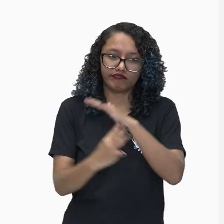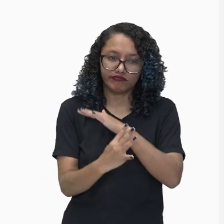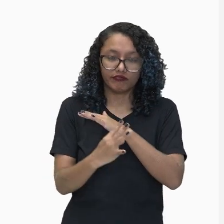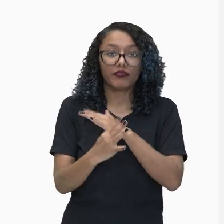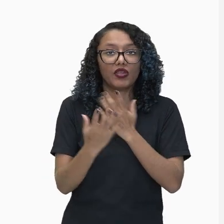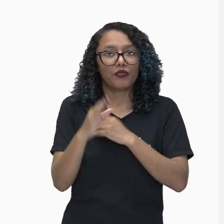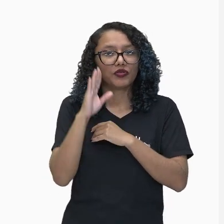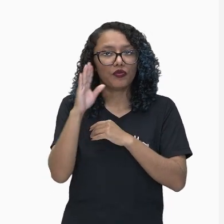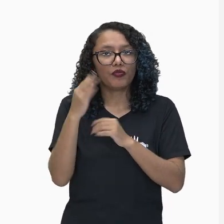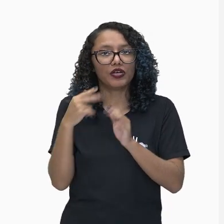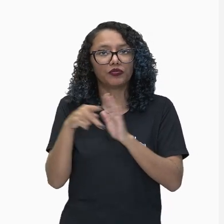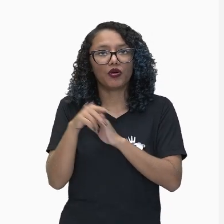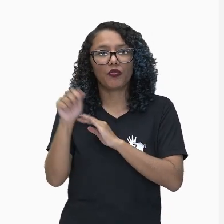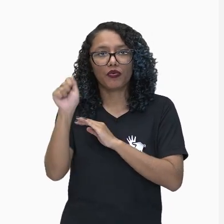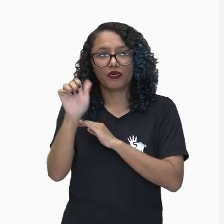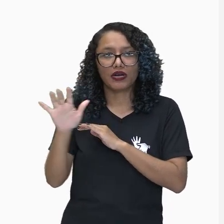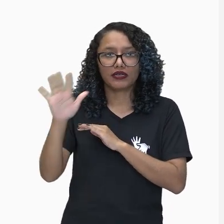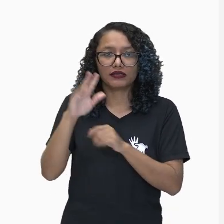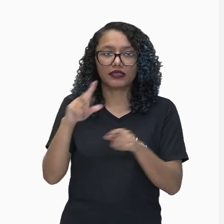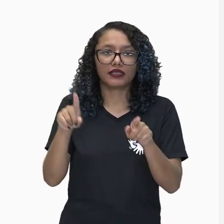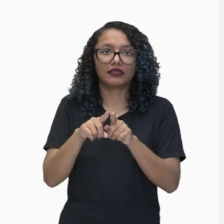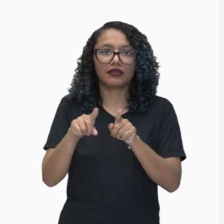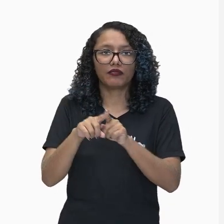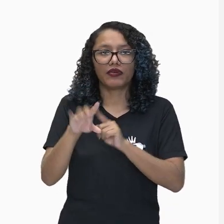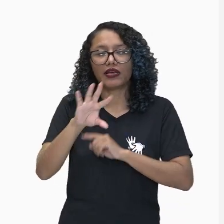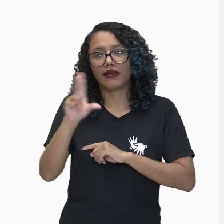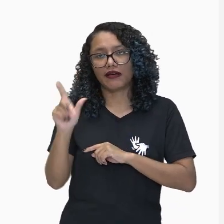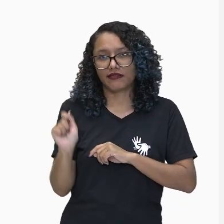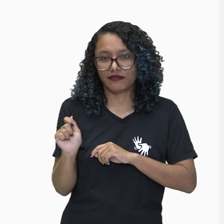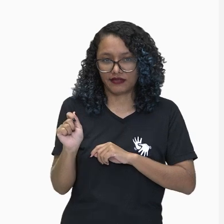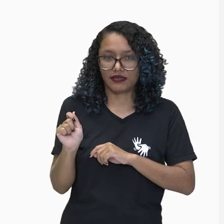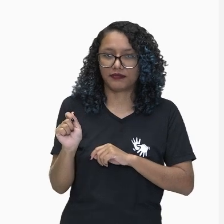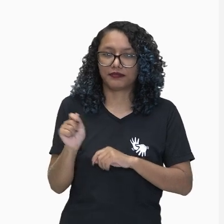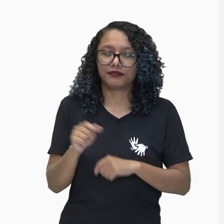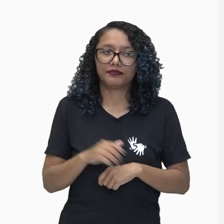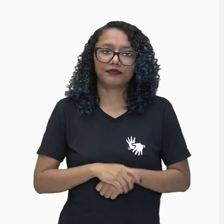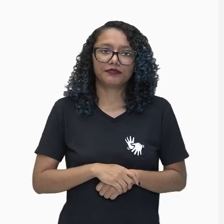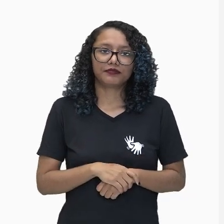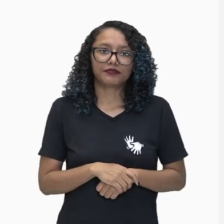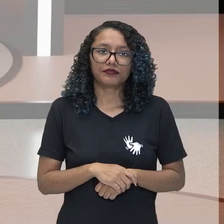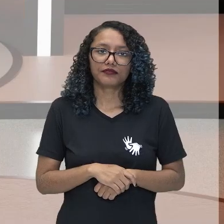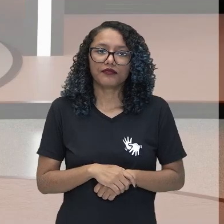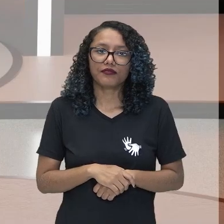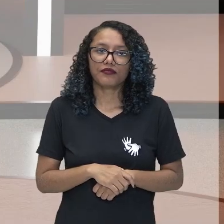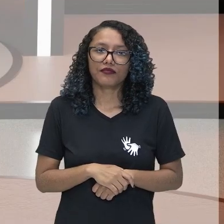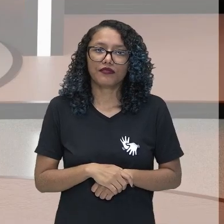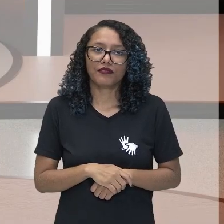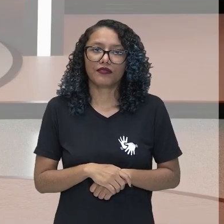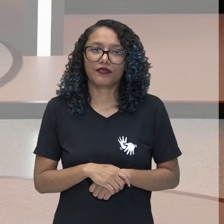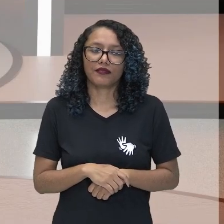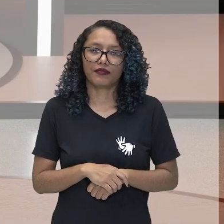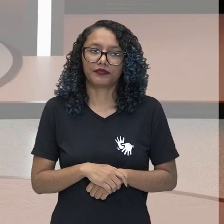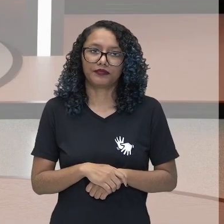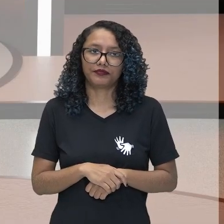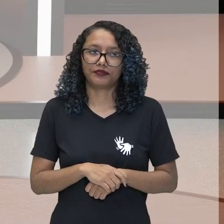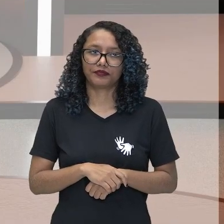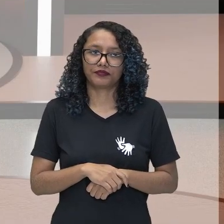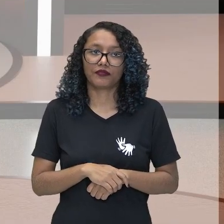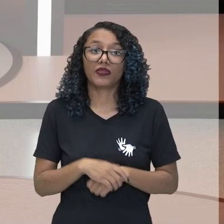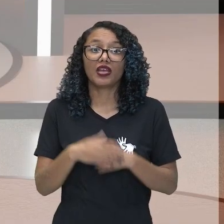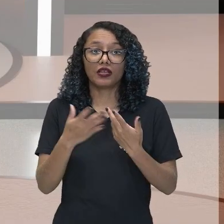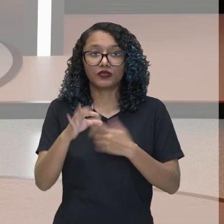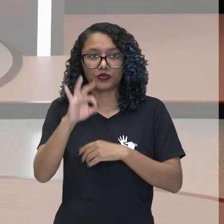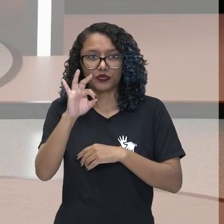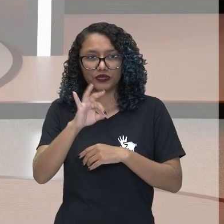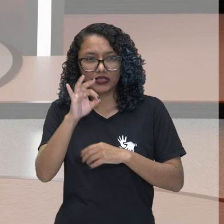países asiáticos e os países africanos, tá? Então, essas baixas taxas de